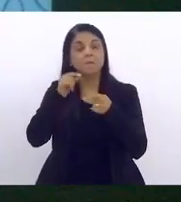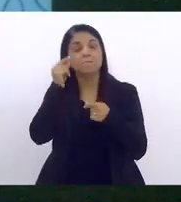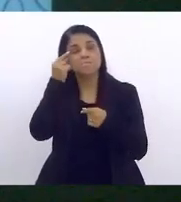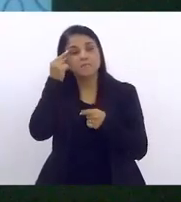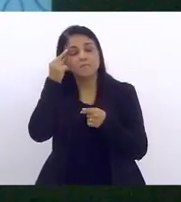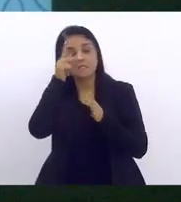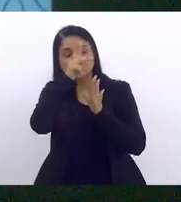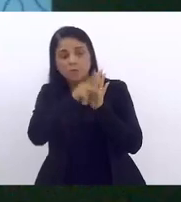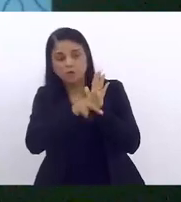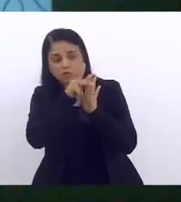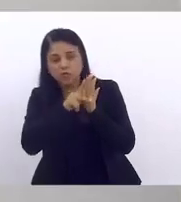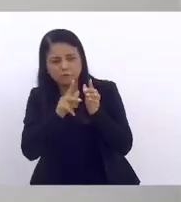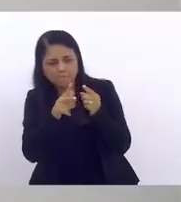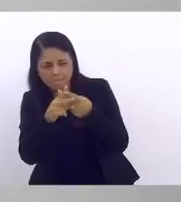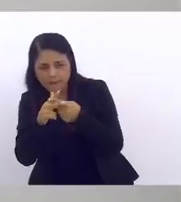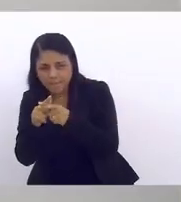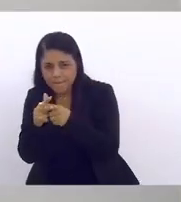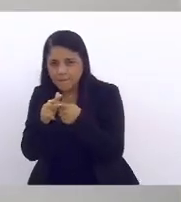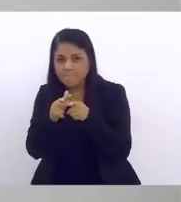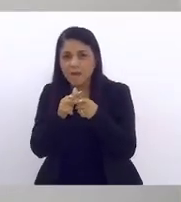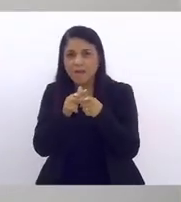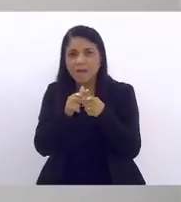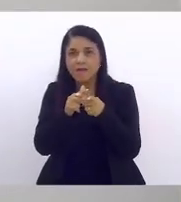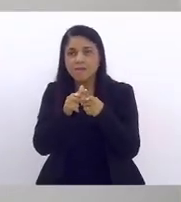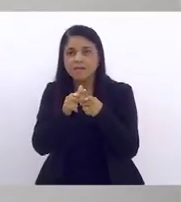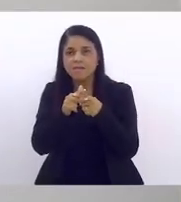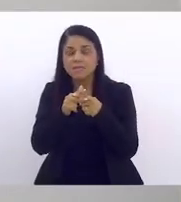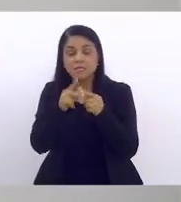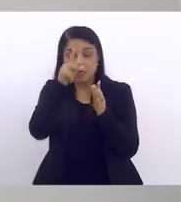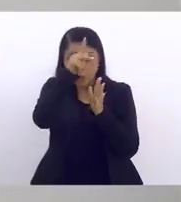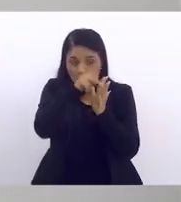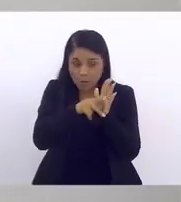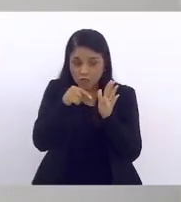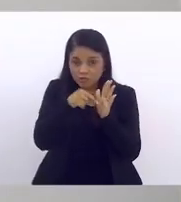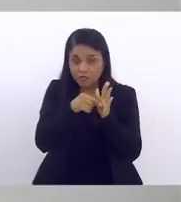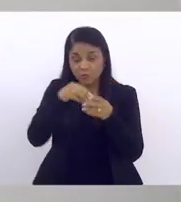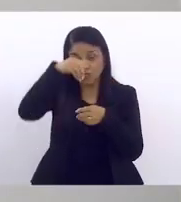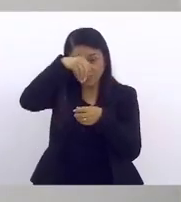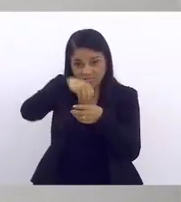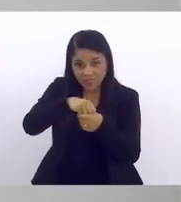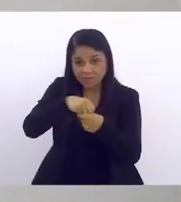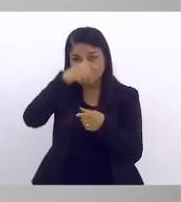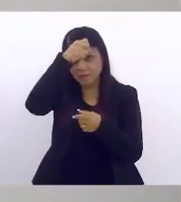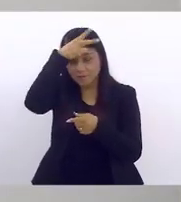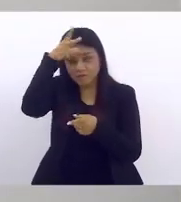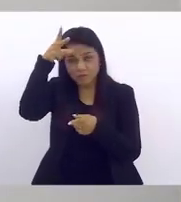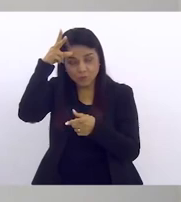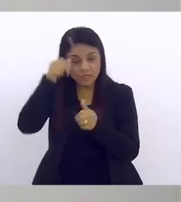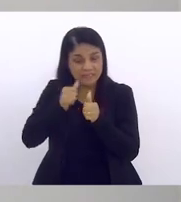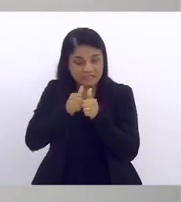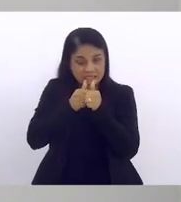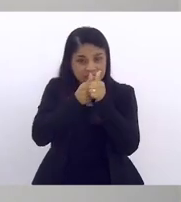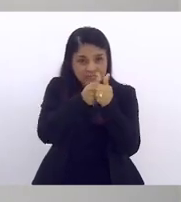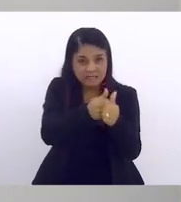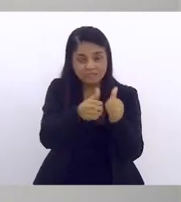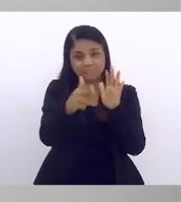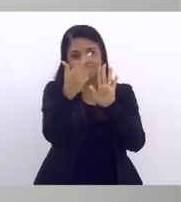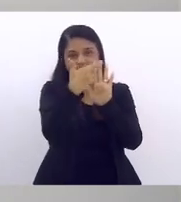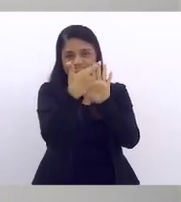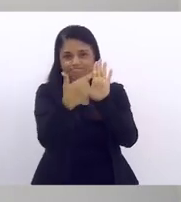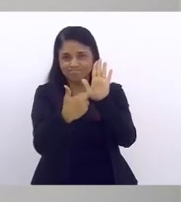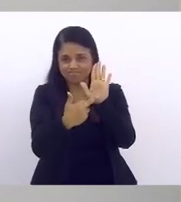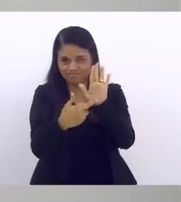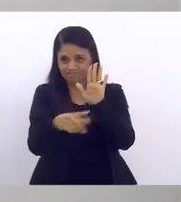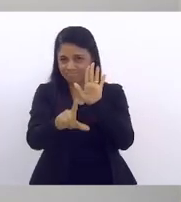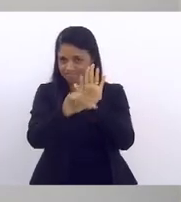reformulação no projeto e inserir o nosso projeto dentro da prefeitura, seguindo totalmente a legalização